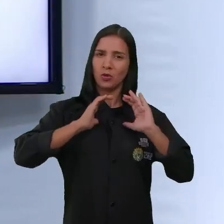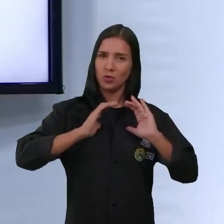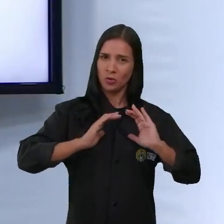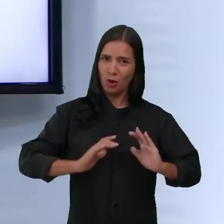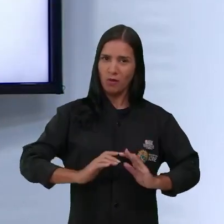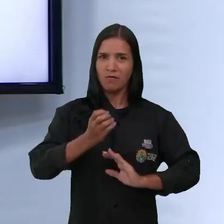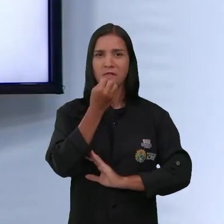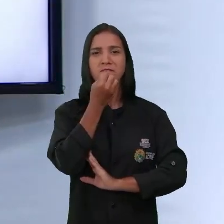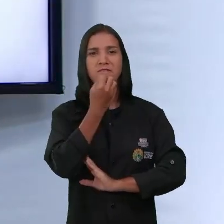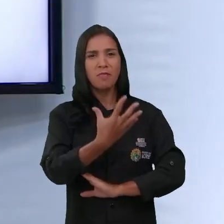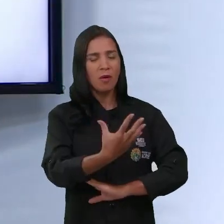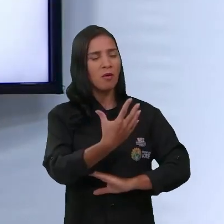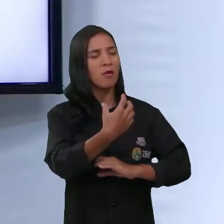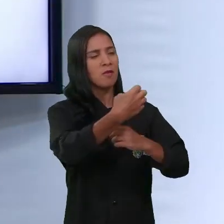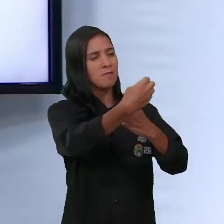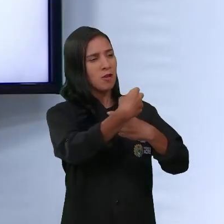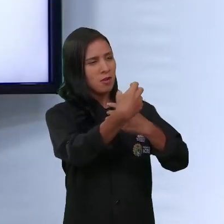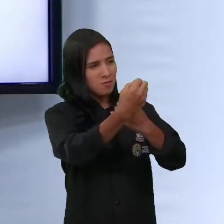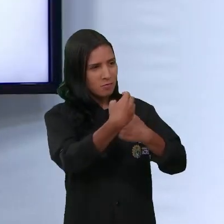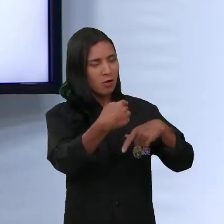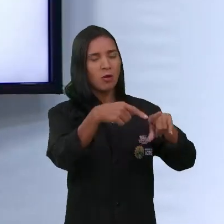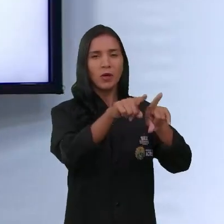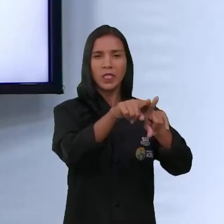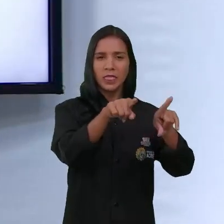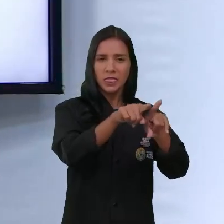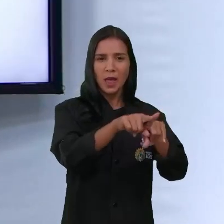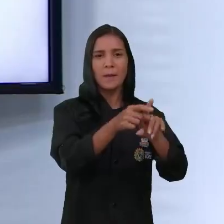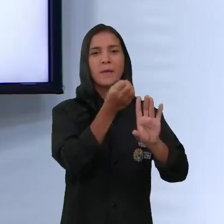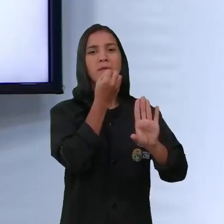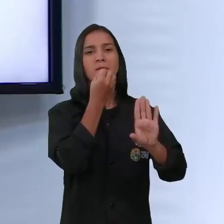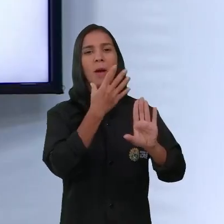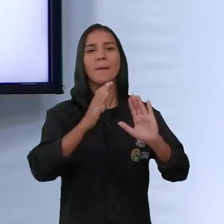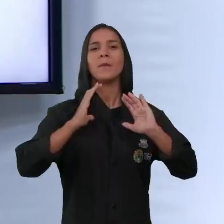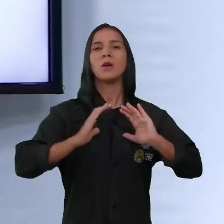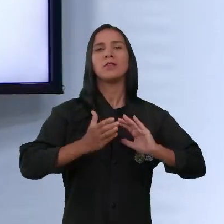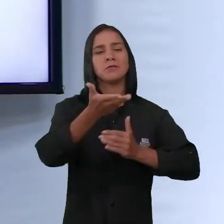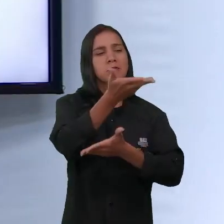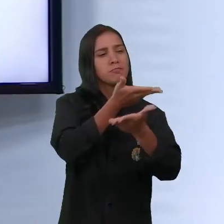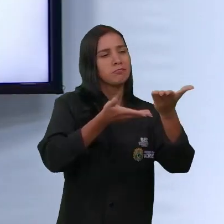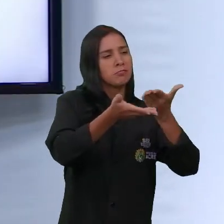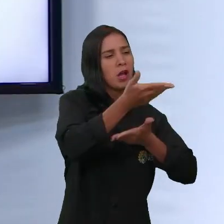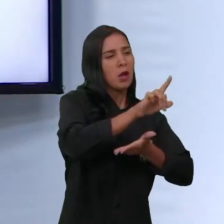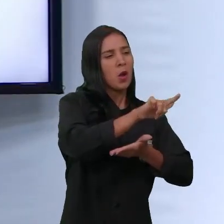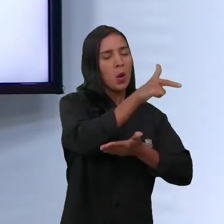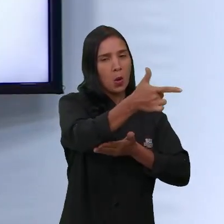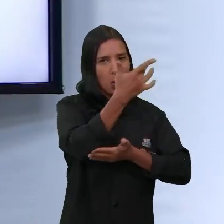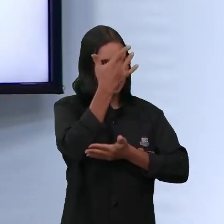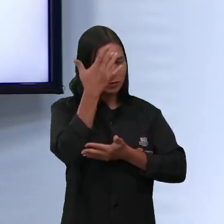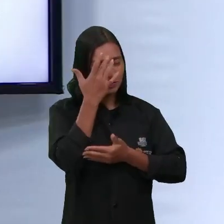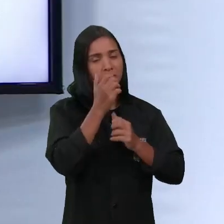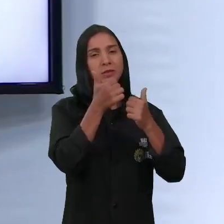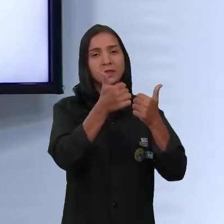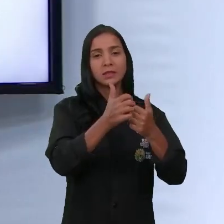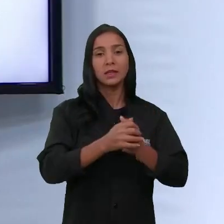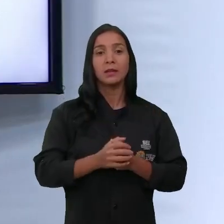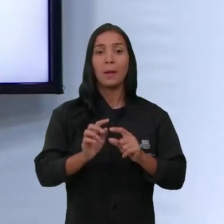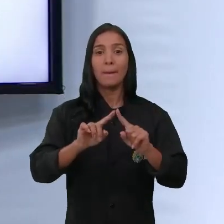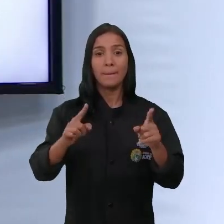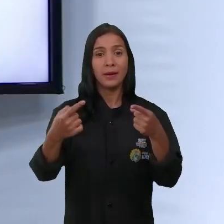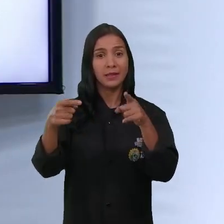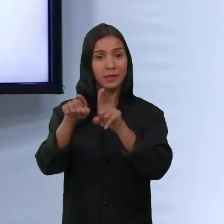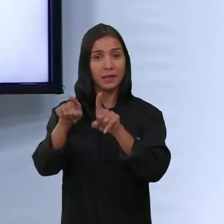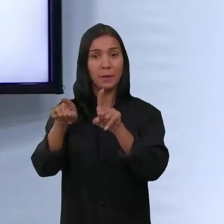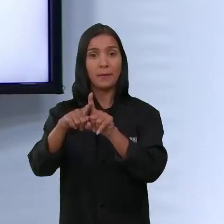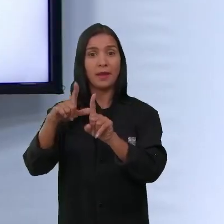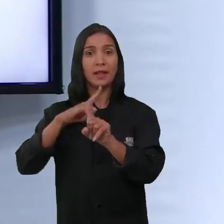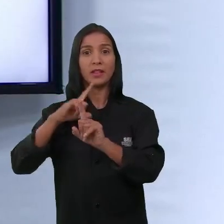boa educação e até mesmo a uma boa convivência com os outros indivíduos. Também iremos